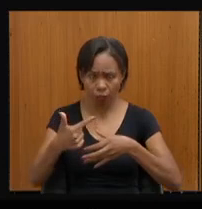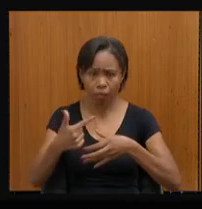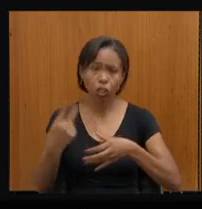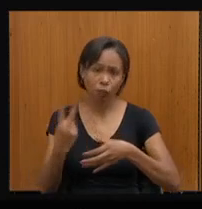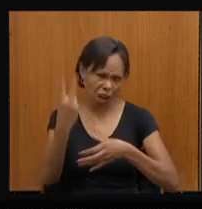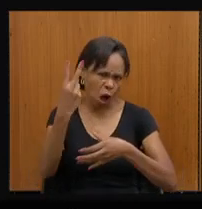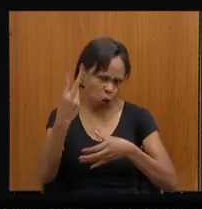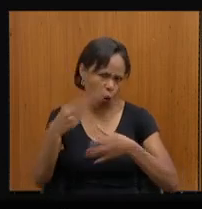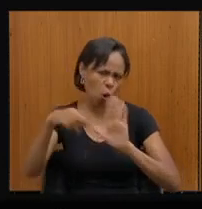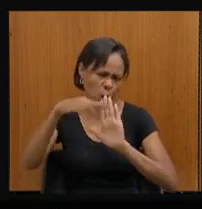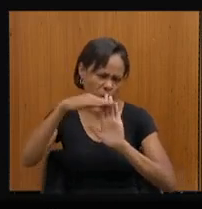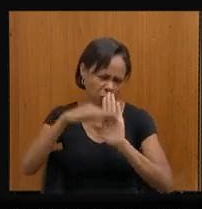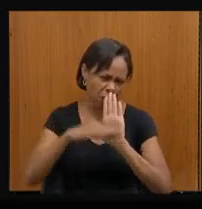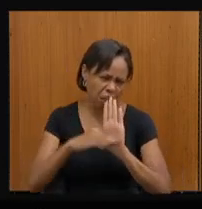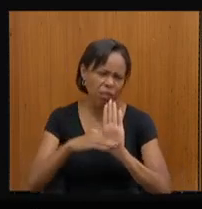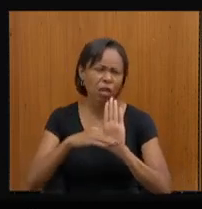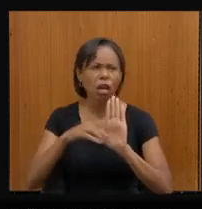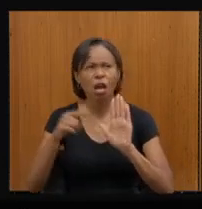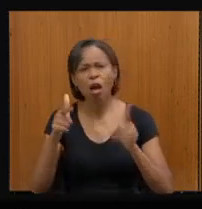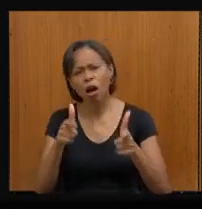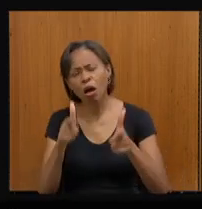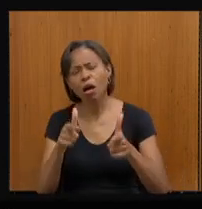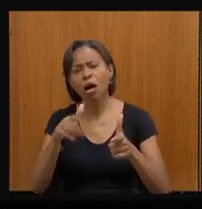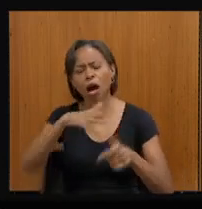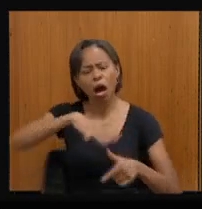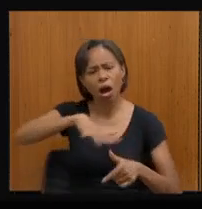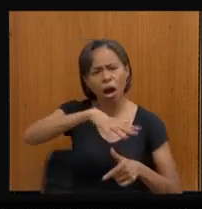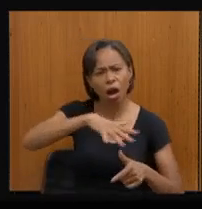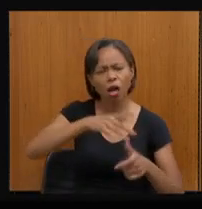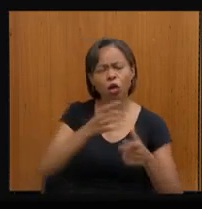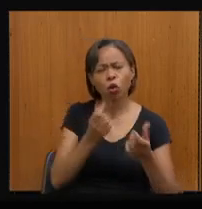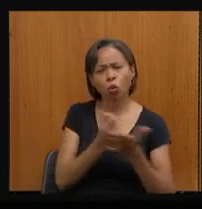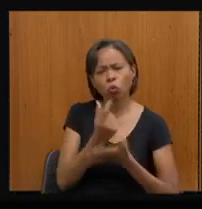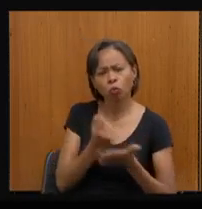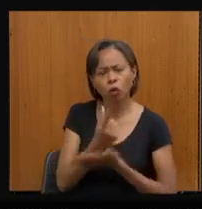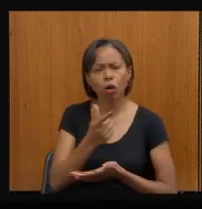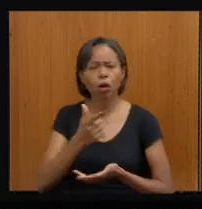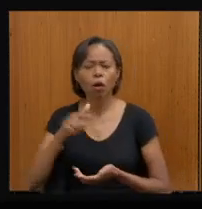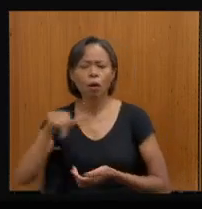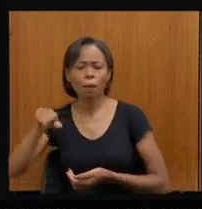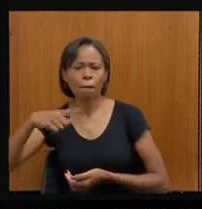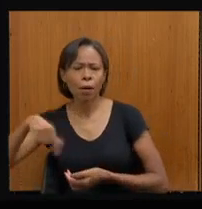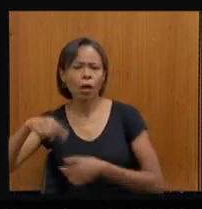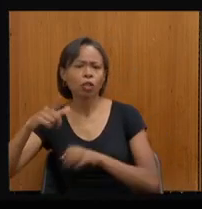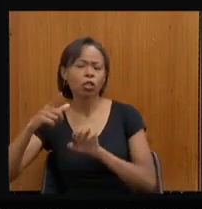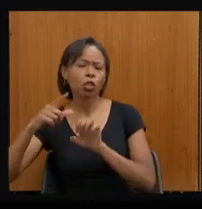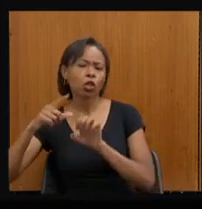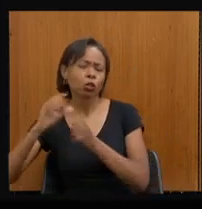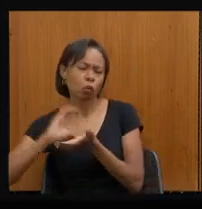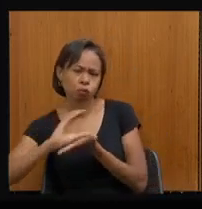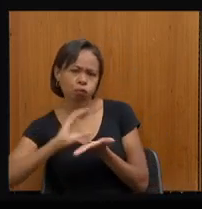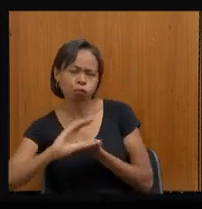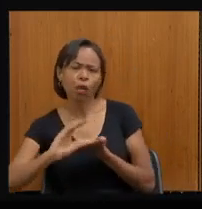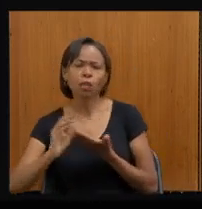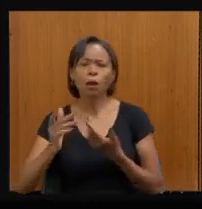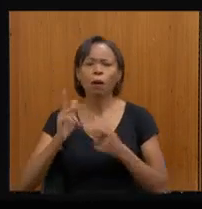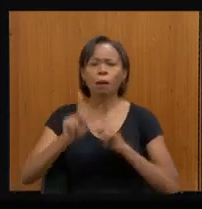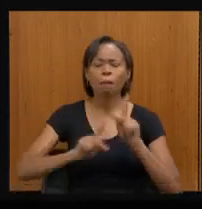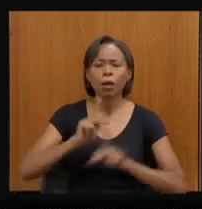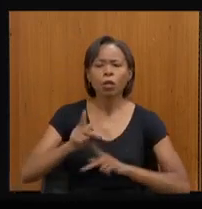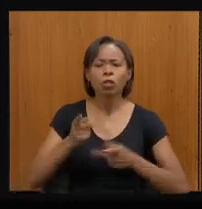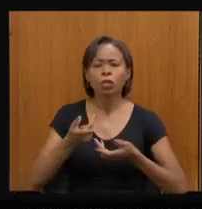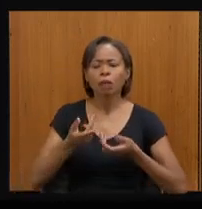eu eu chamo aí mercado consumidor os investidores os fornecedores a mão de